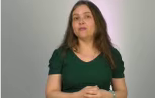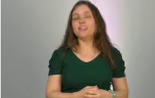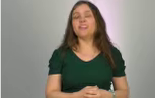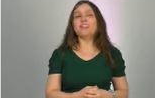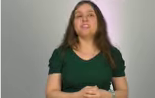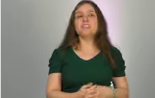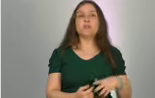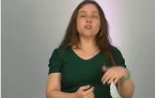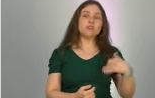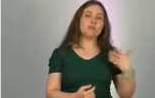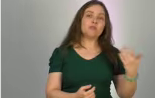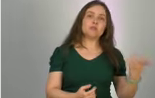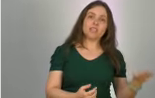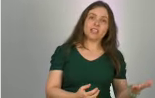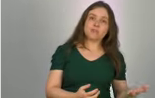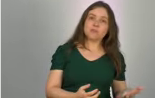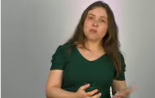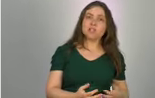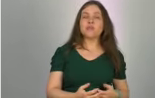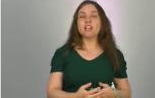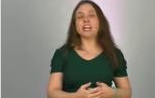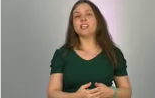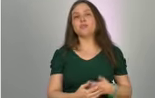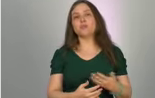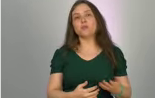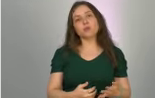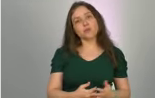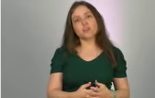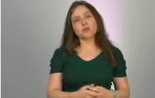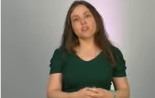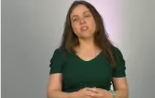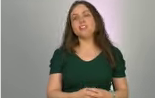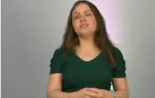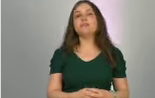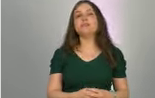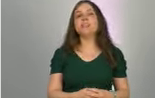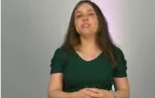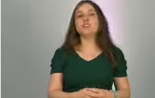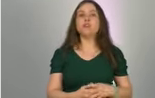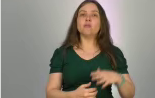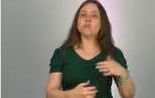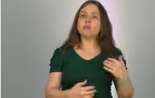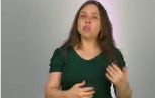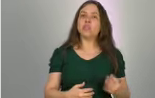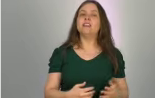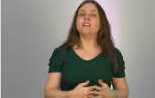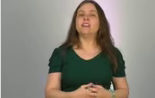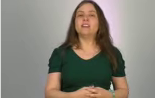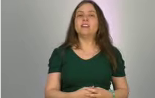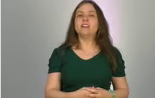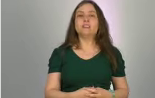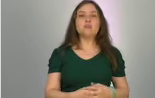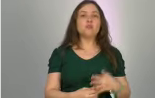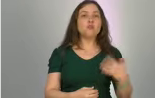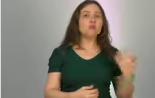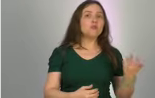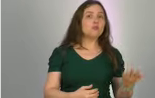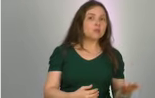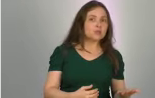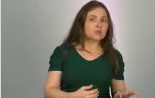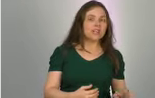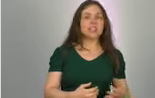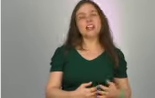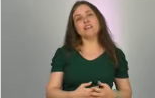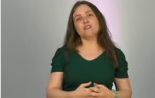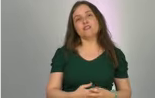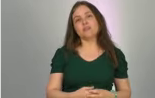início do século depois nós tivemos cada vez mais um acréscimo de pessoas cortando nós tivemos também um